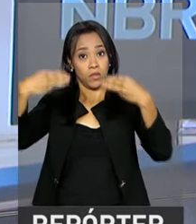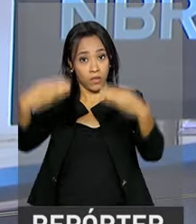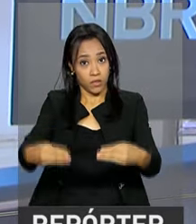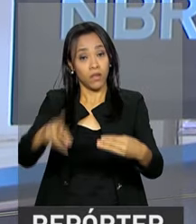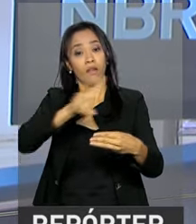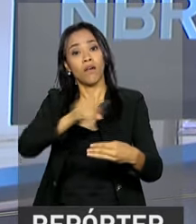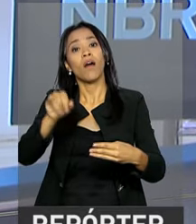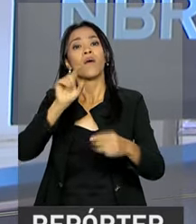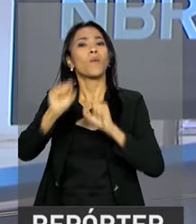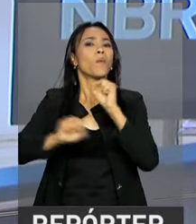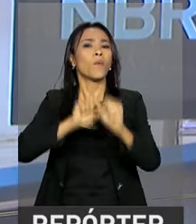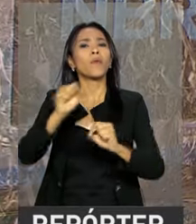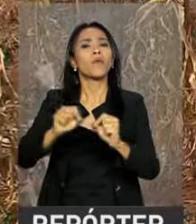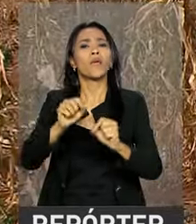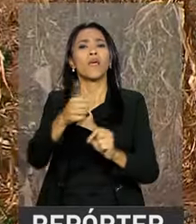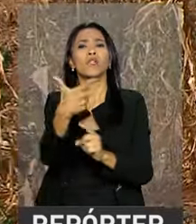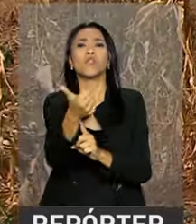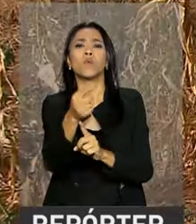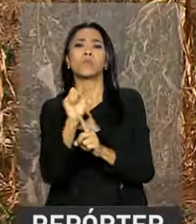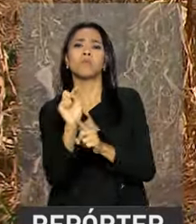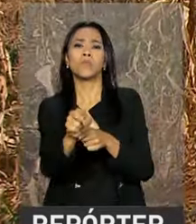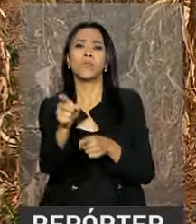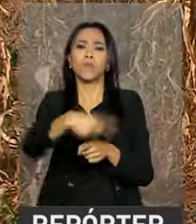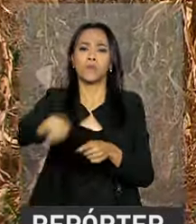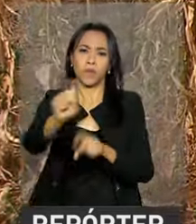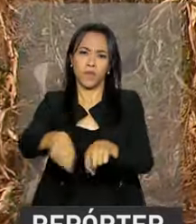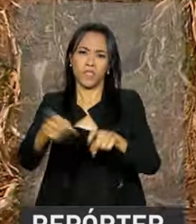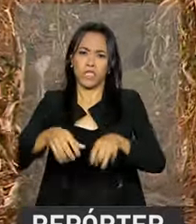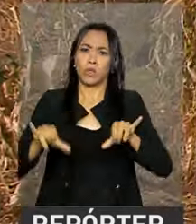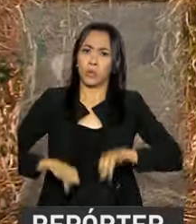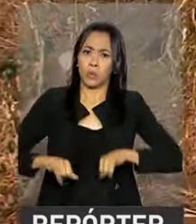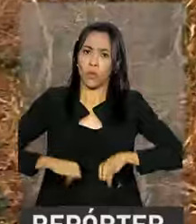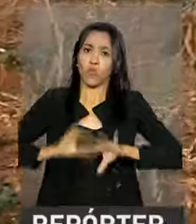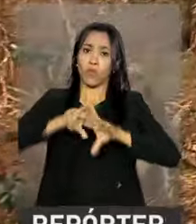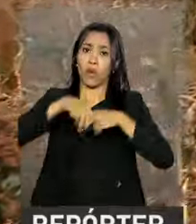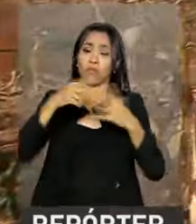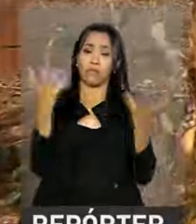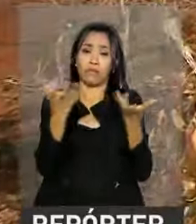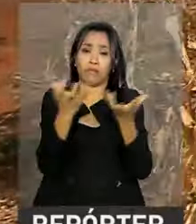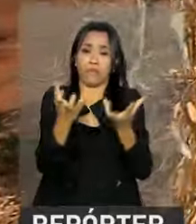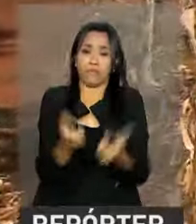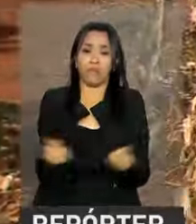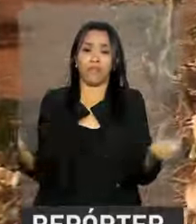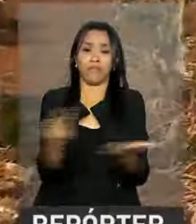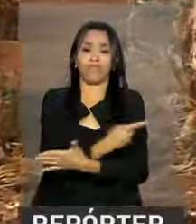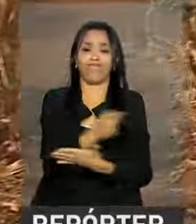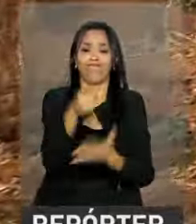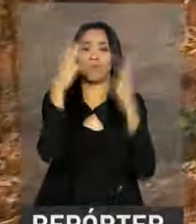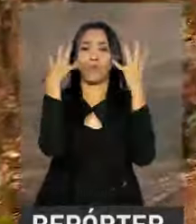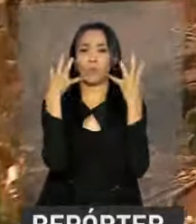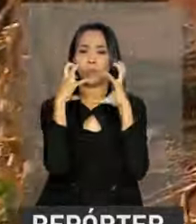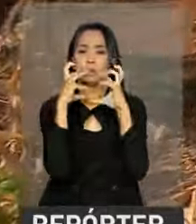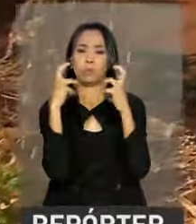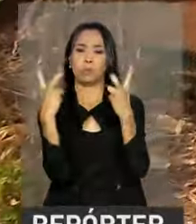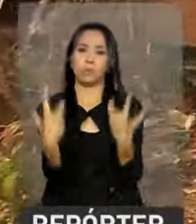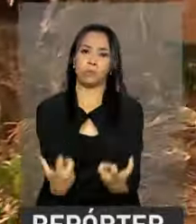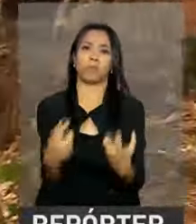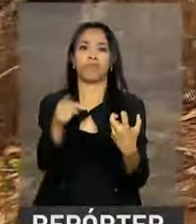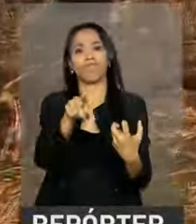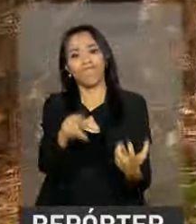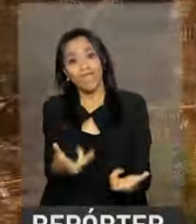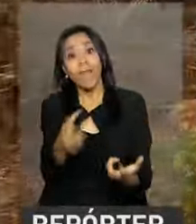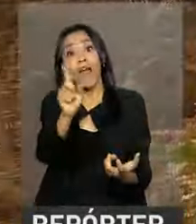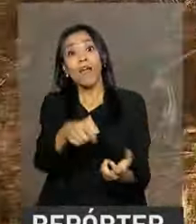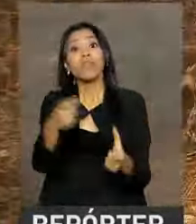beneficiar cerca de 12.000 agricultores que sofrem com a seca em regiões do semiárido os débitos são